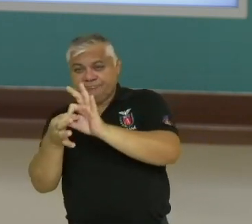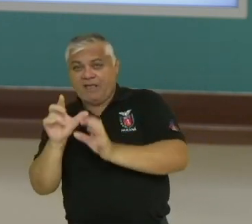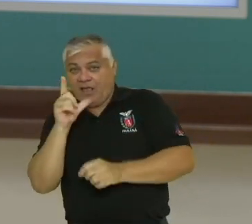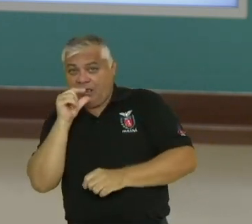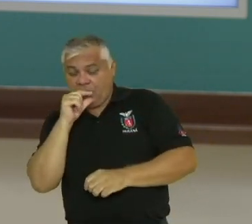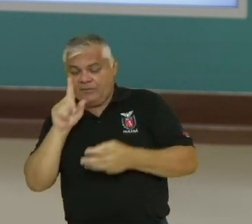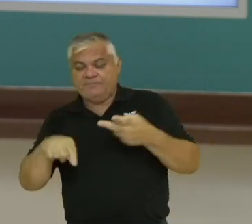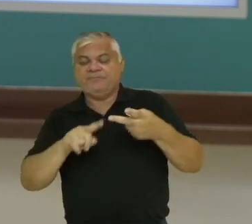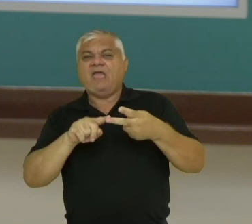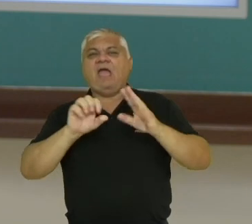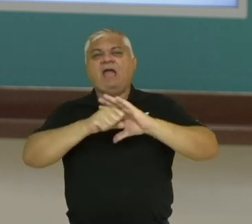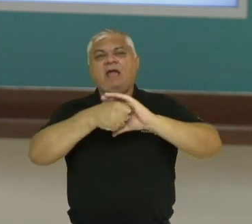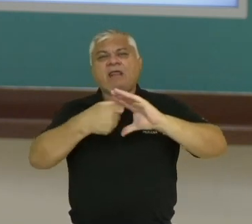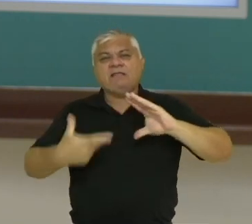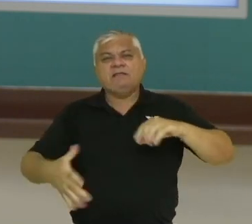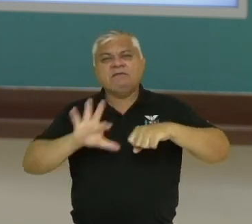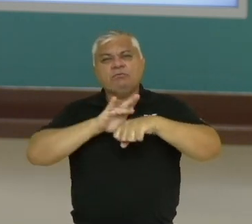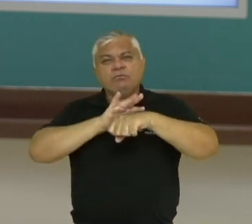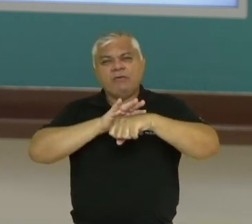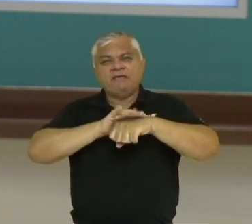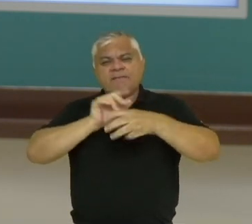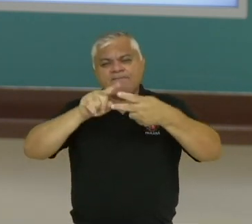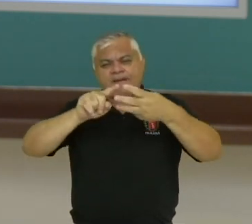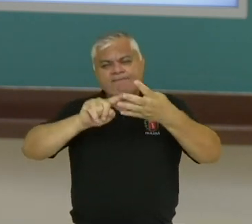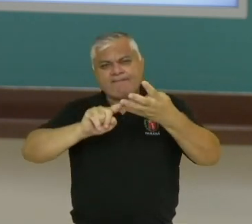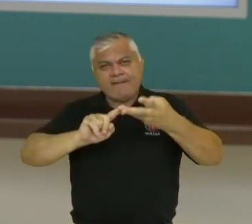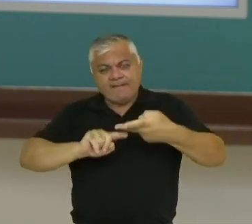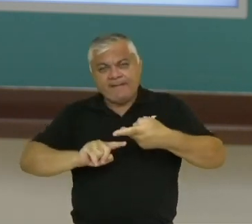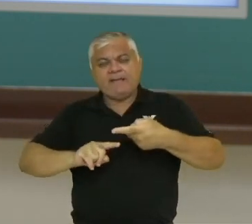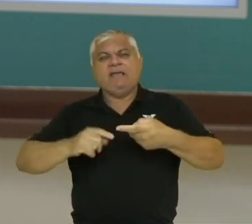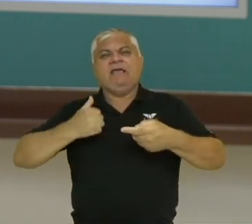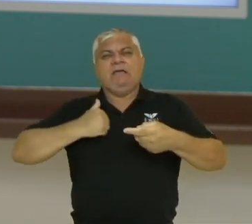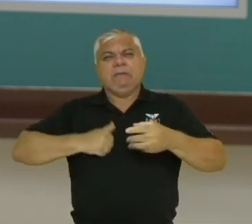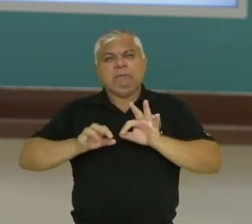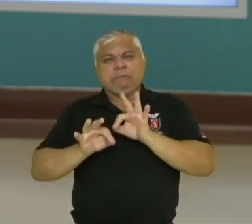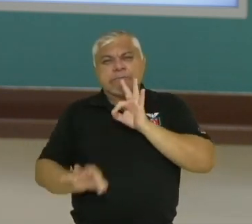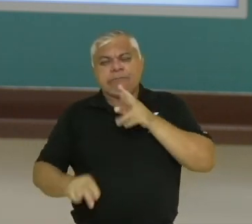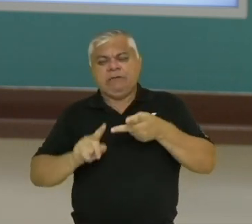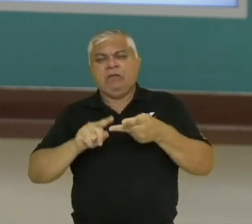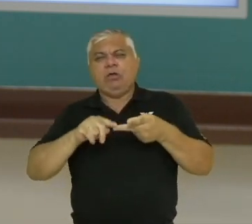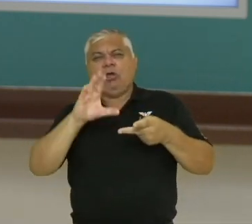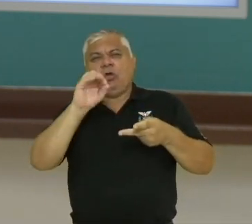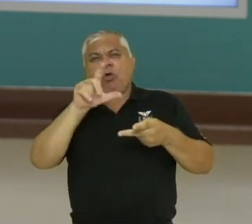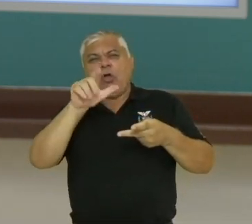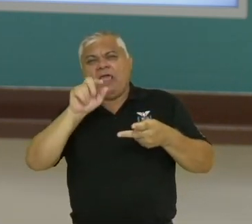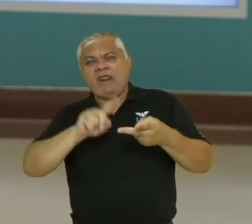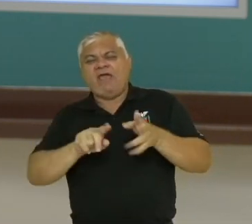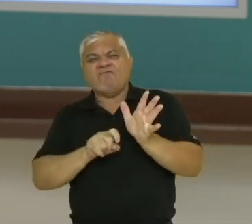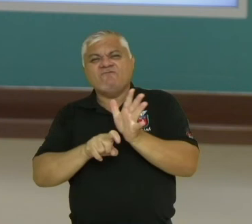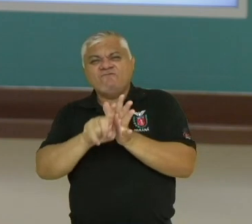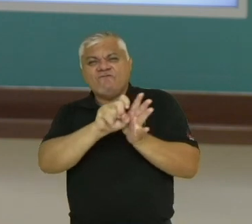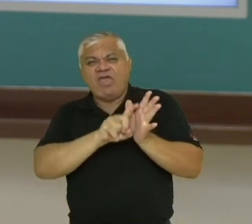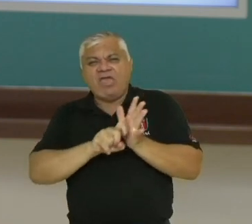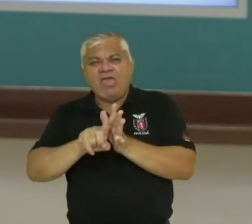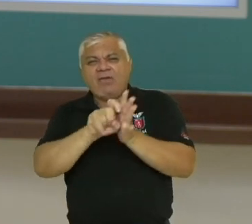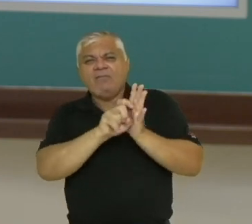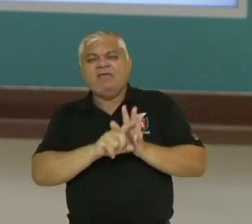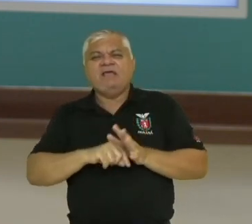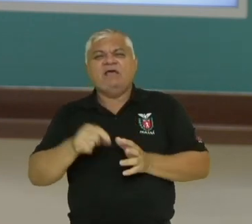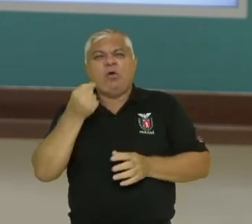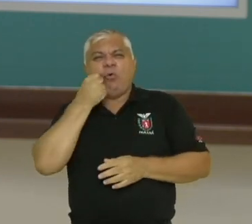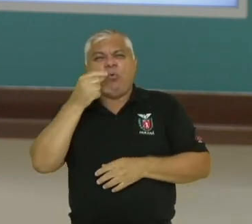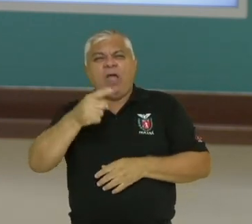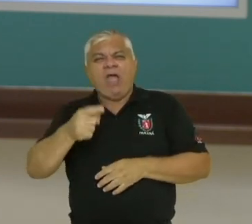característica de algumas doenças. Existem outras. Falamos da diarreia, da cólera, das verminoses e da